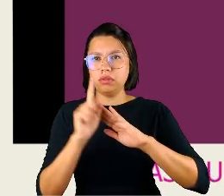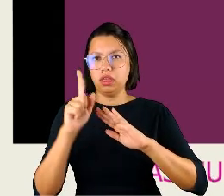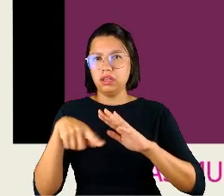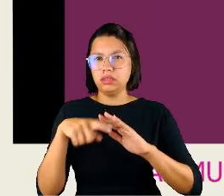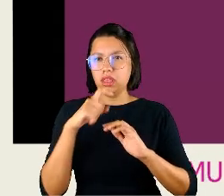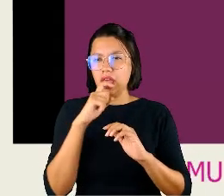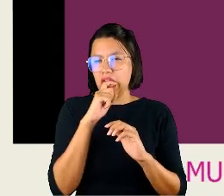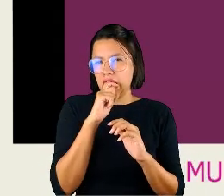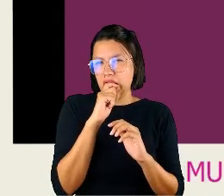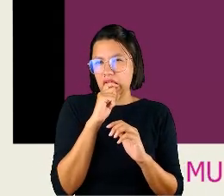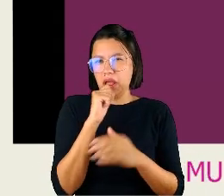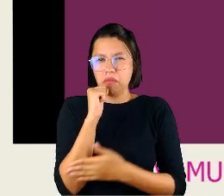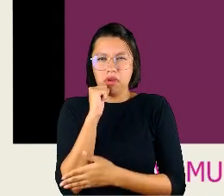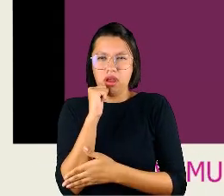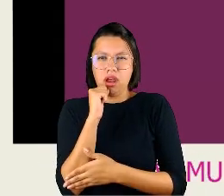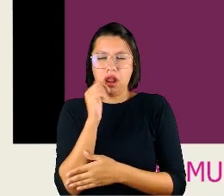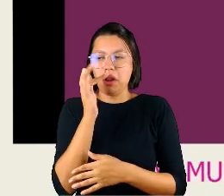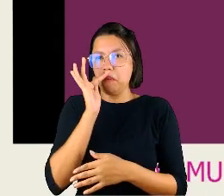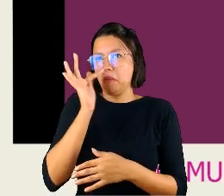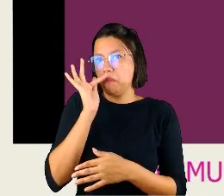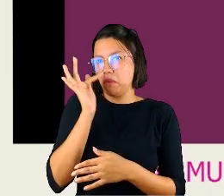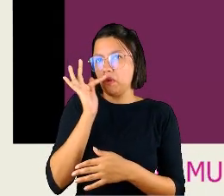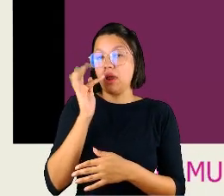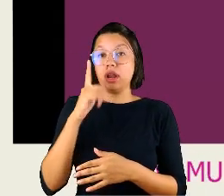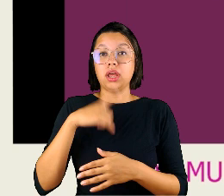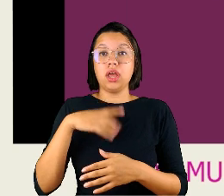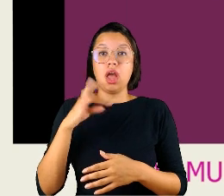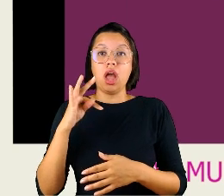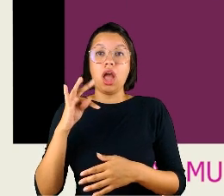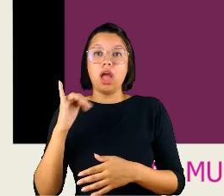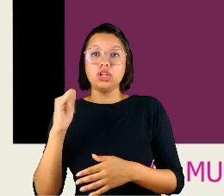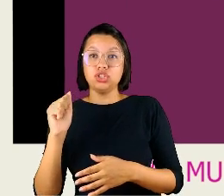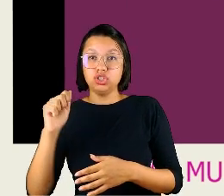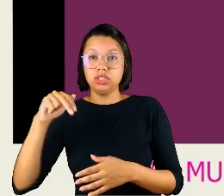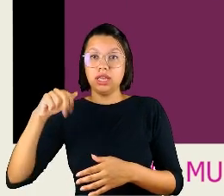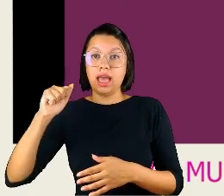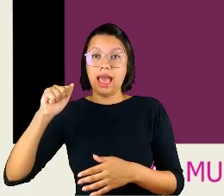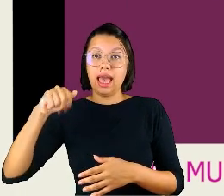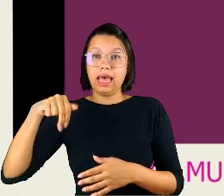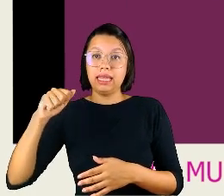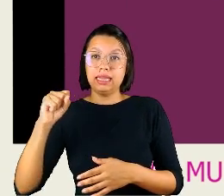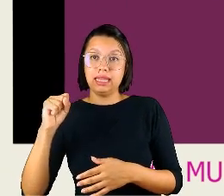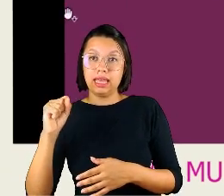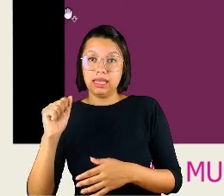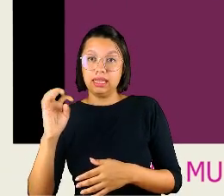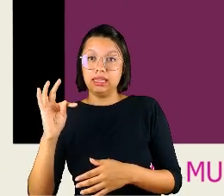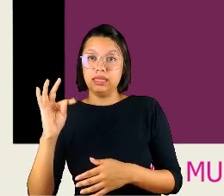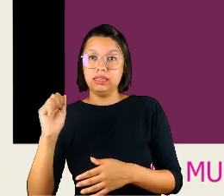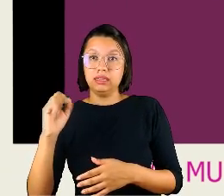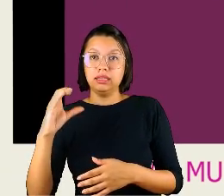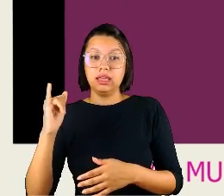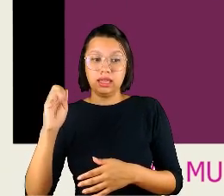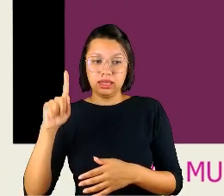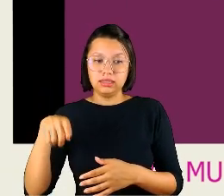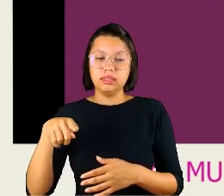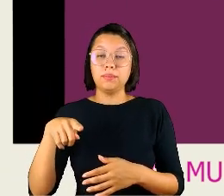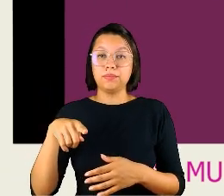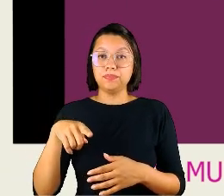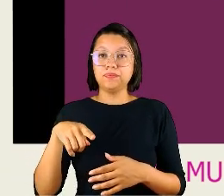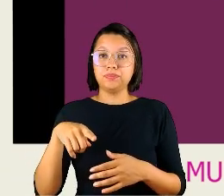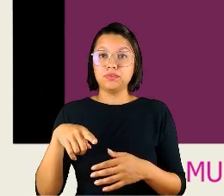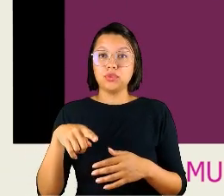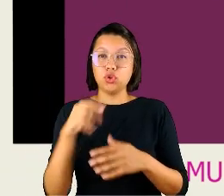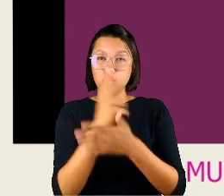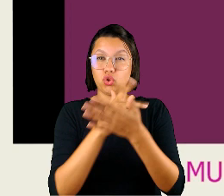invejosa, fofoqueira, enfim. A tia Anastácia, do Sítio do Pica-Pau Amarelo, também uma mulher